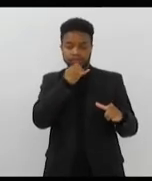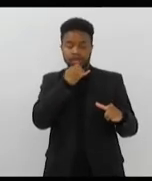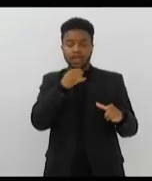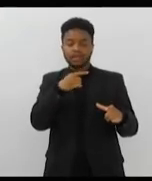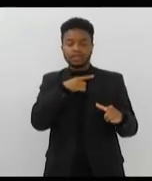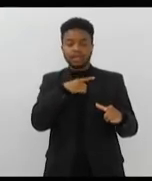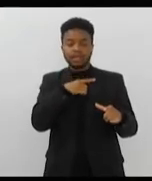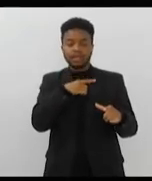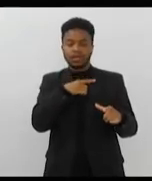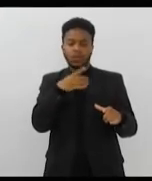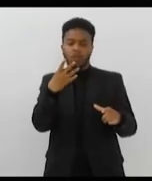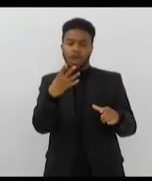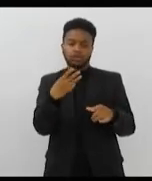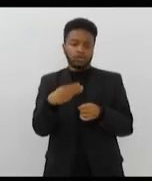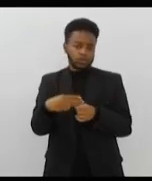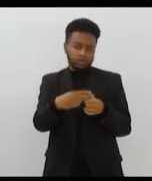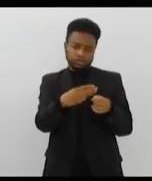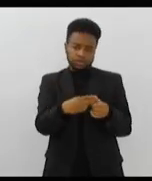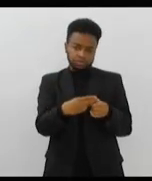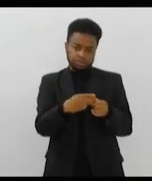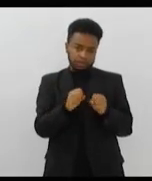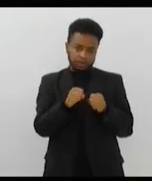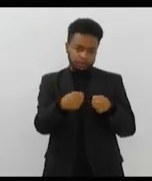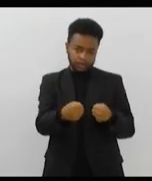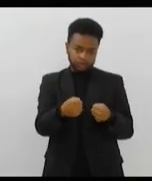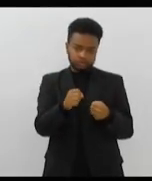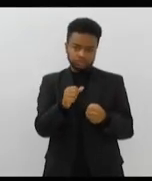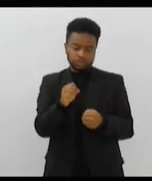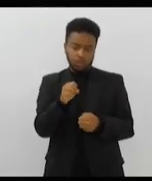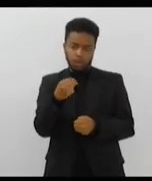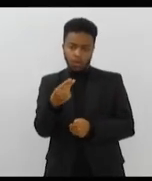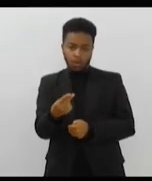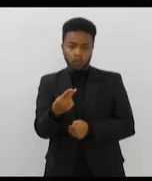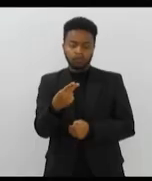2, 3, 4 municípios, ou tem sua base,